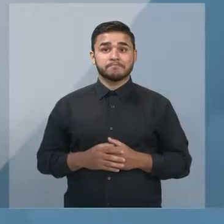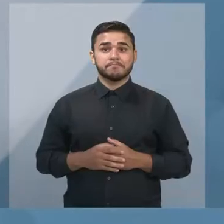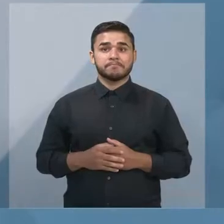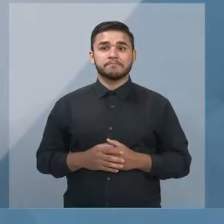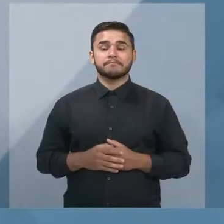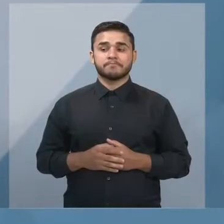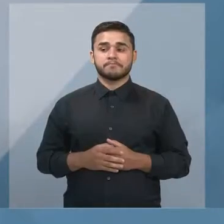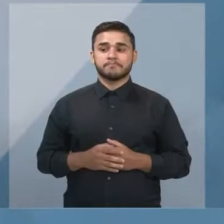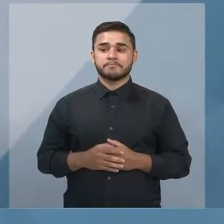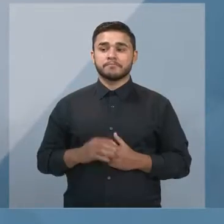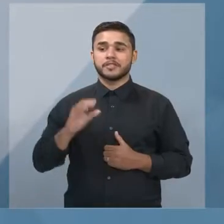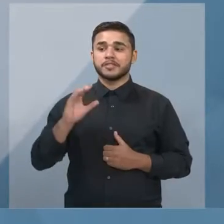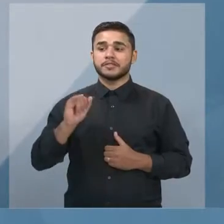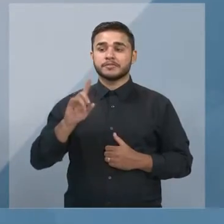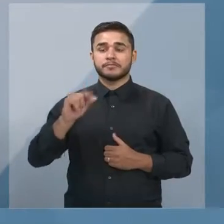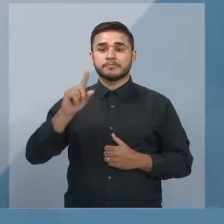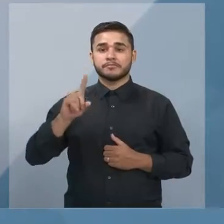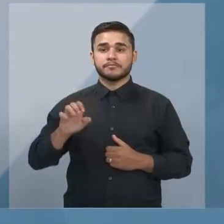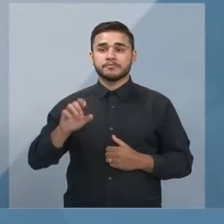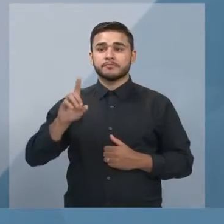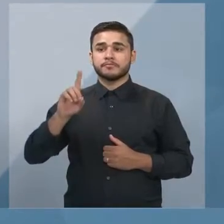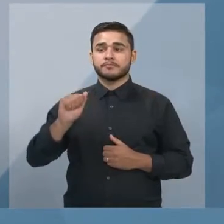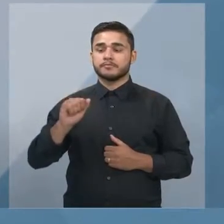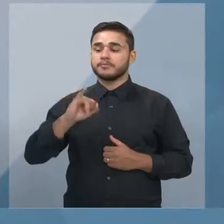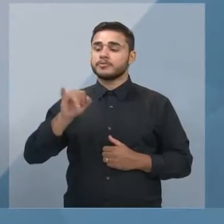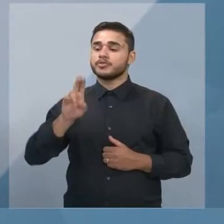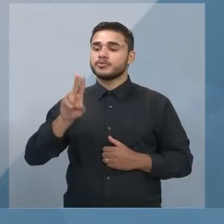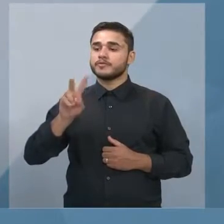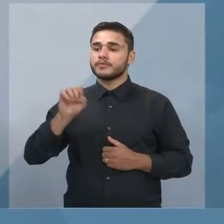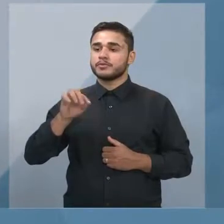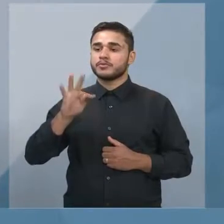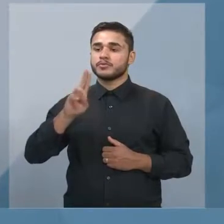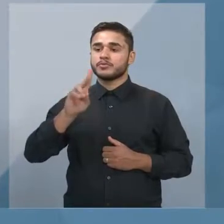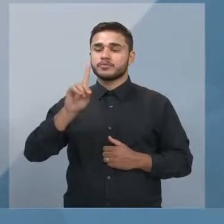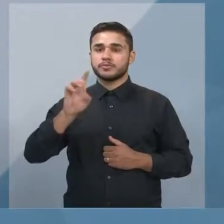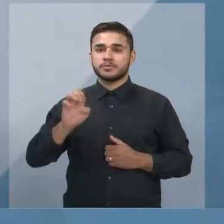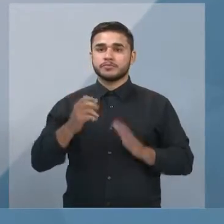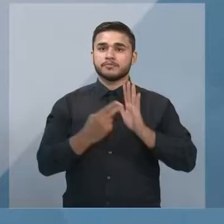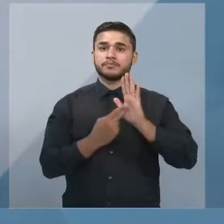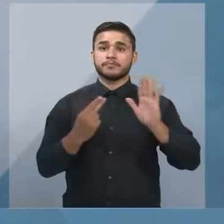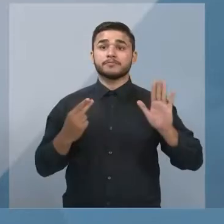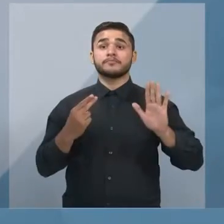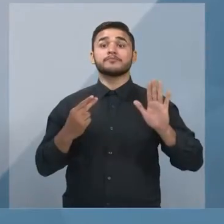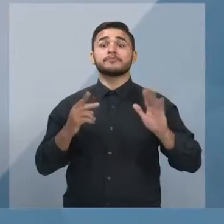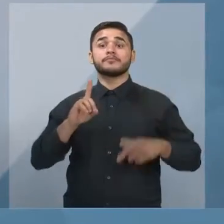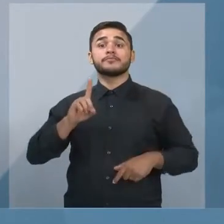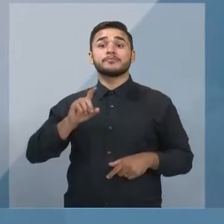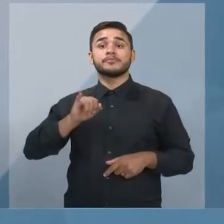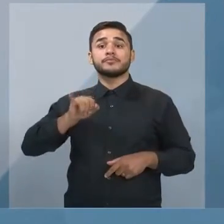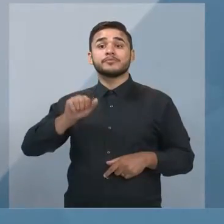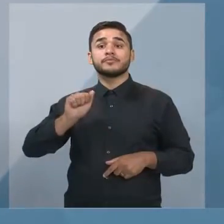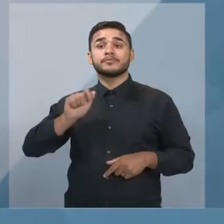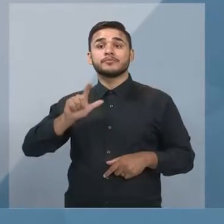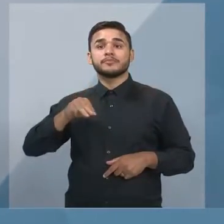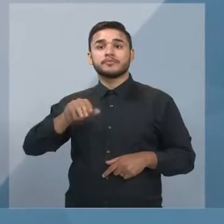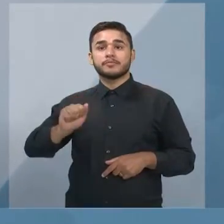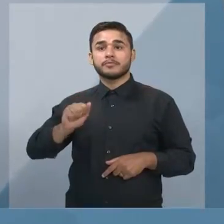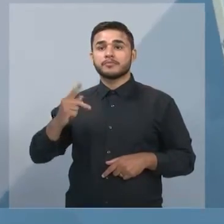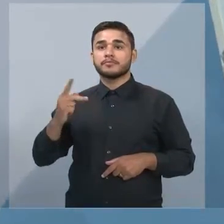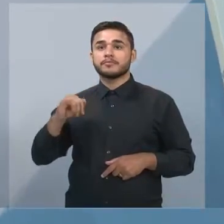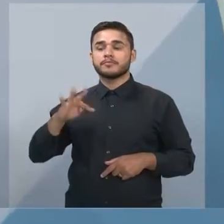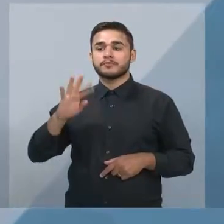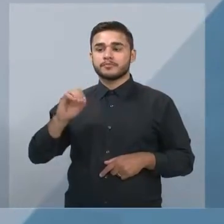Cidade da Juventude. É mais um livro do professor Djalma Pinto. Foi lançado agora na Feira do